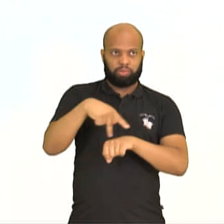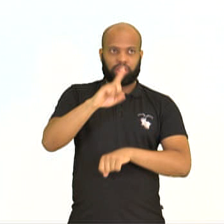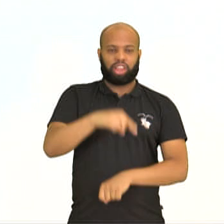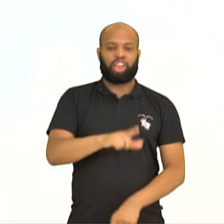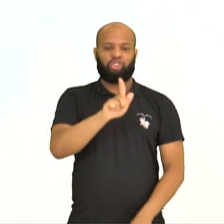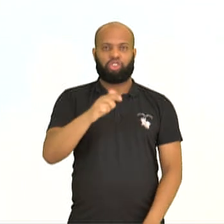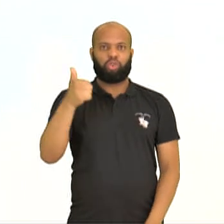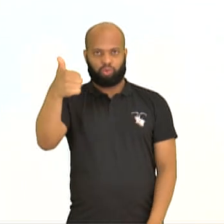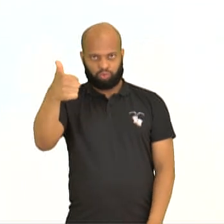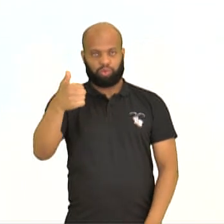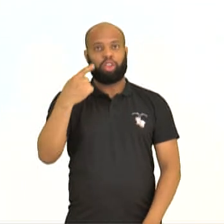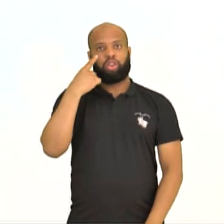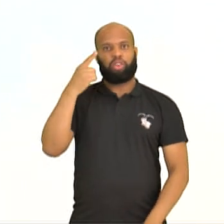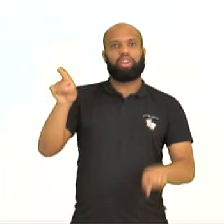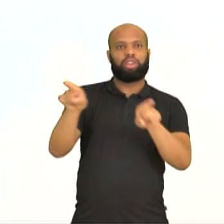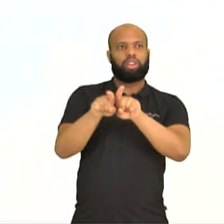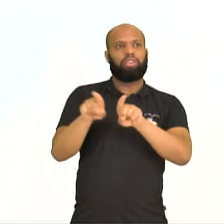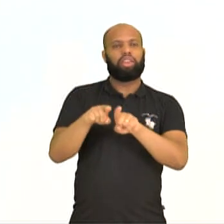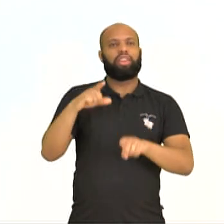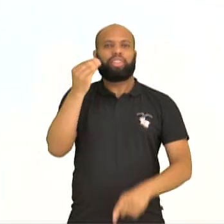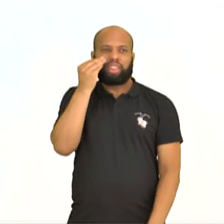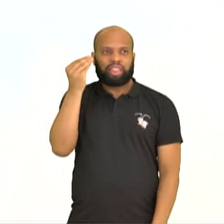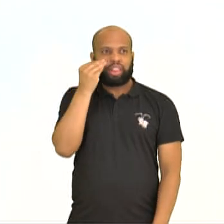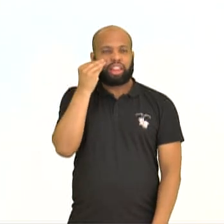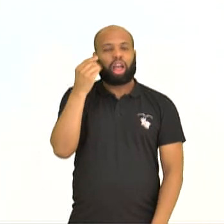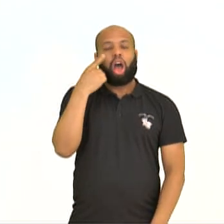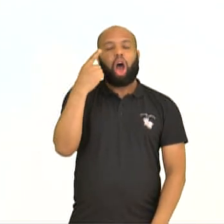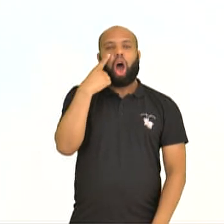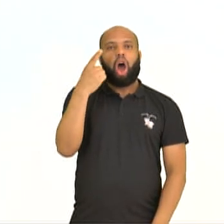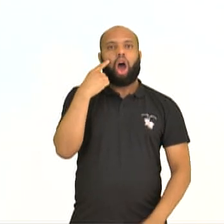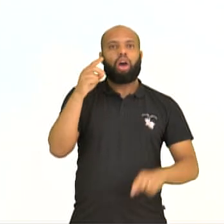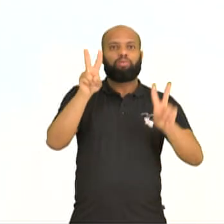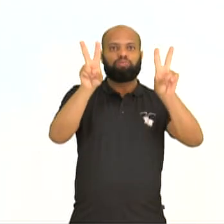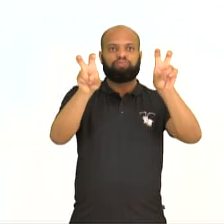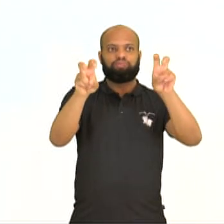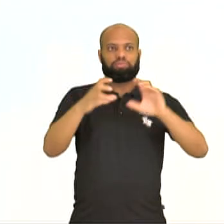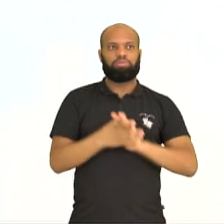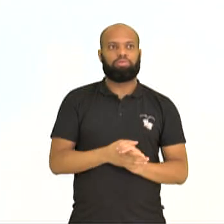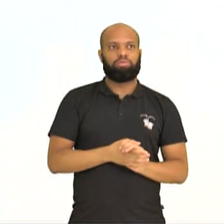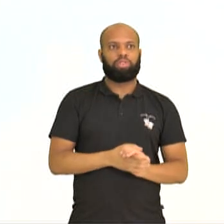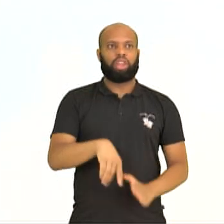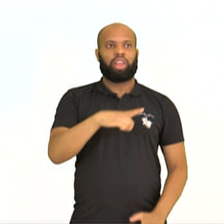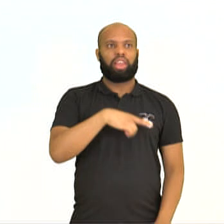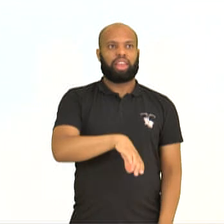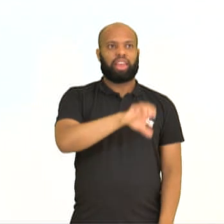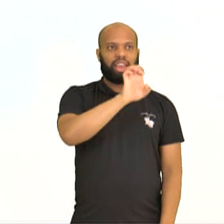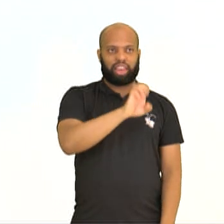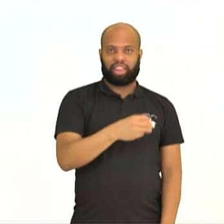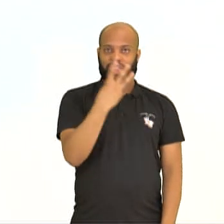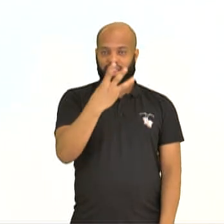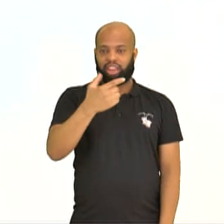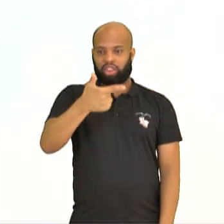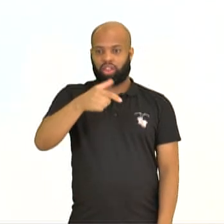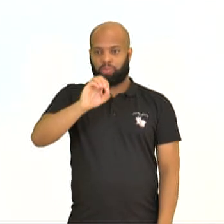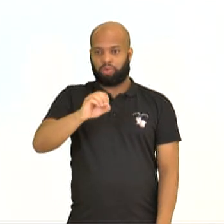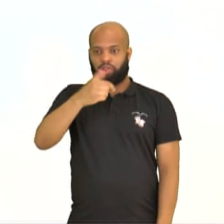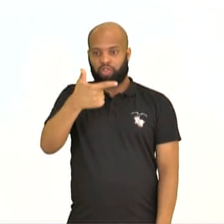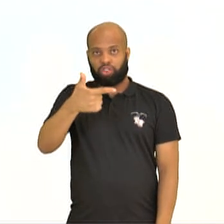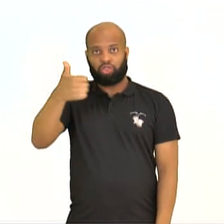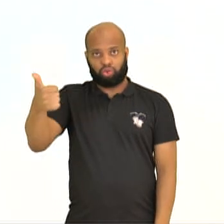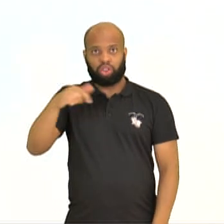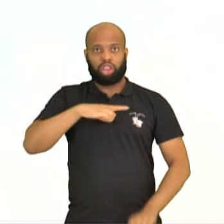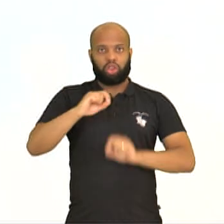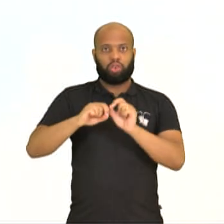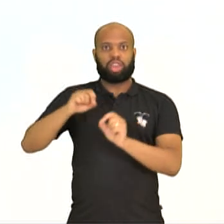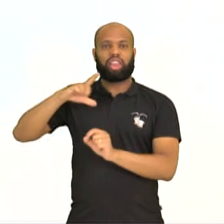G1. Observem ainda, atentem ainda ao título, né? E3 2021. Feira de videogames será